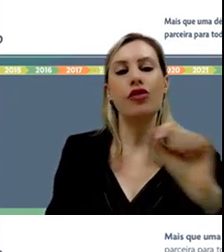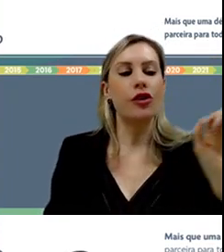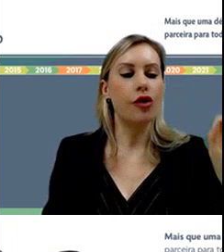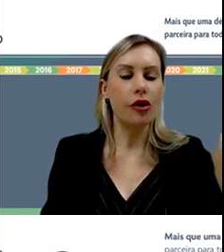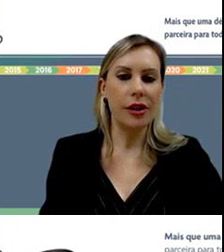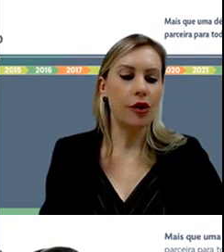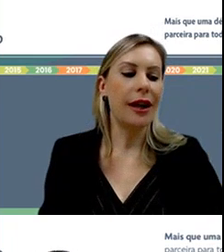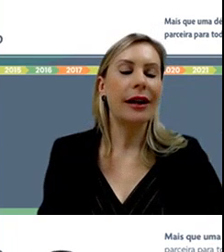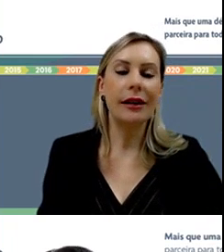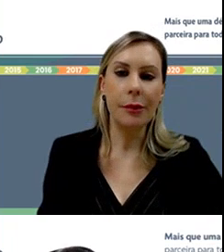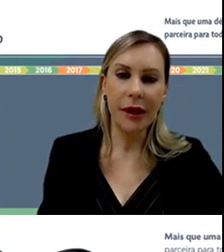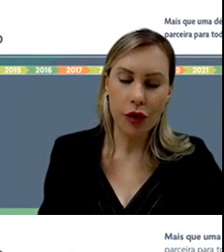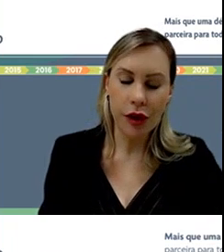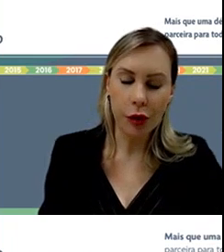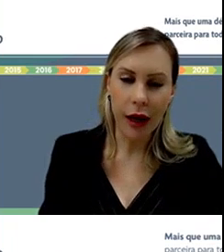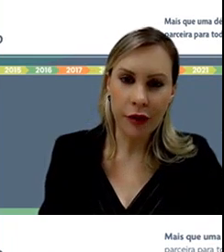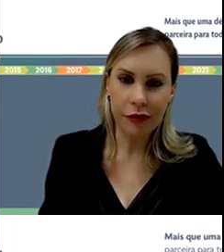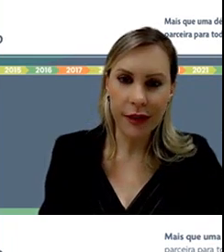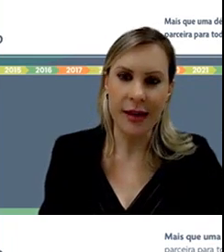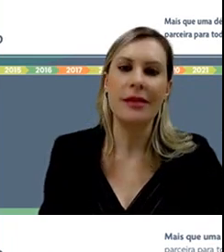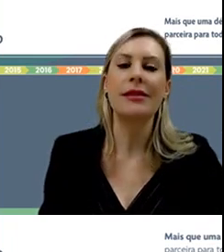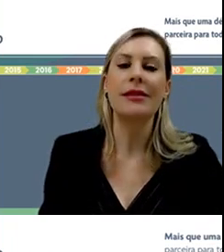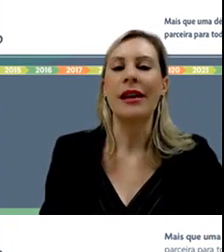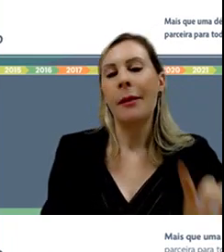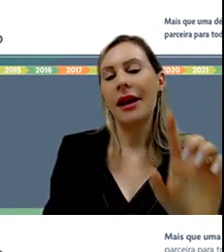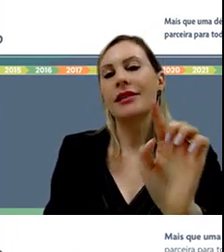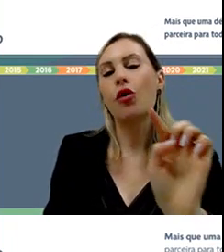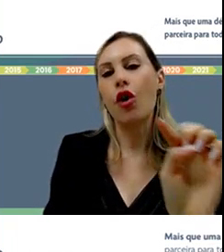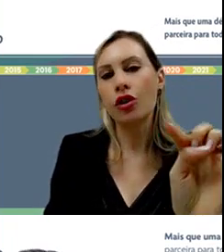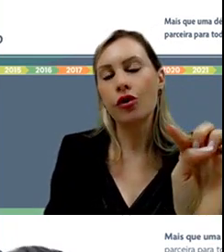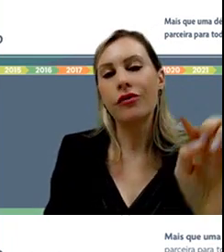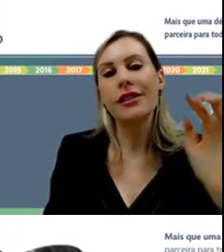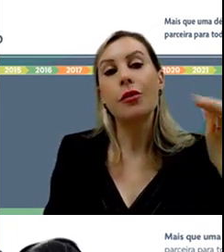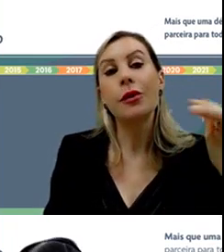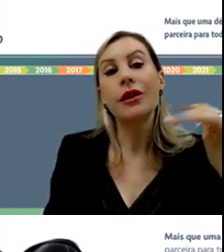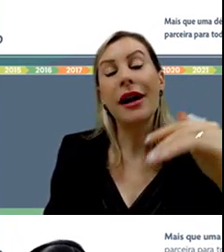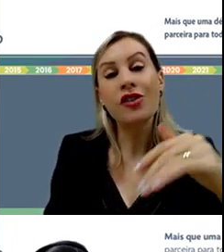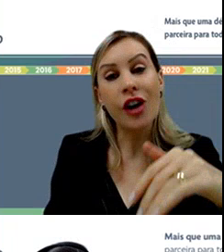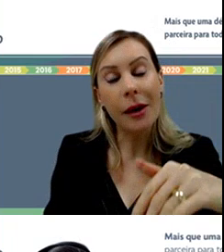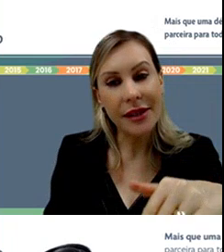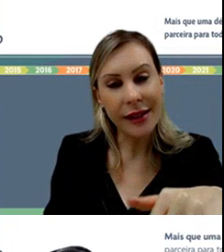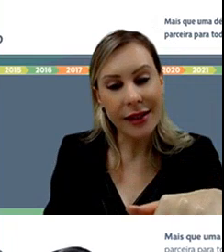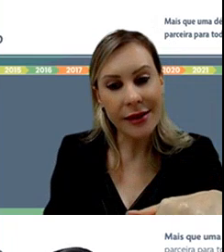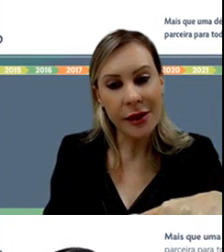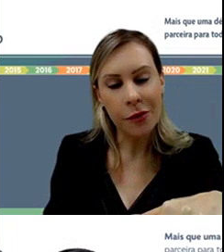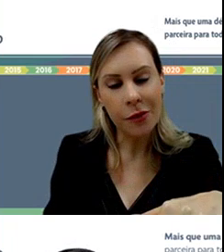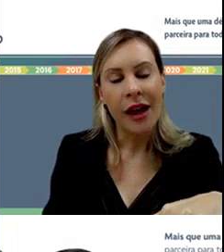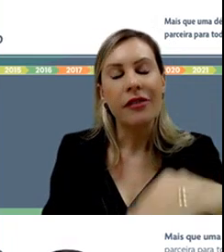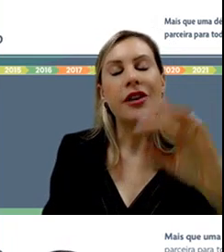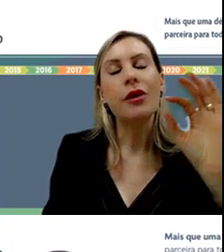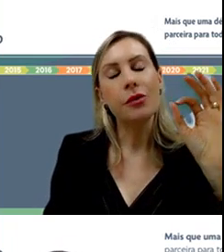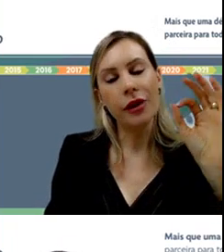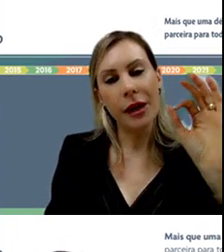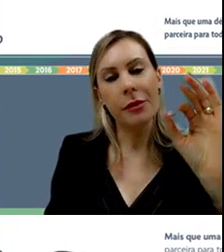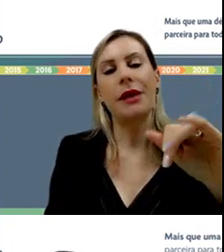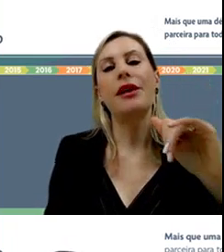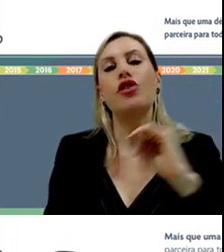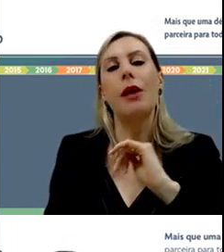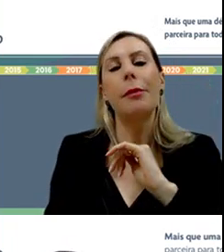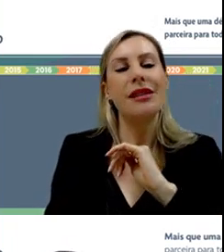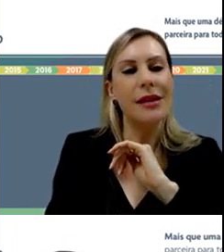QR Code, é só direcionar a câmera do celular de vocês para esse código. Vocês vão poder baixar a apresentação, vão